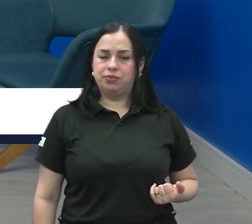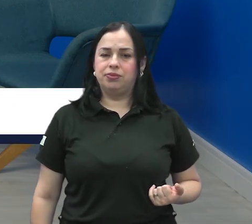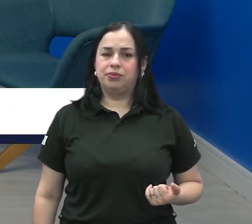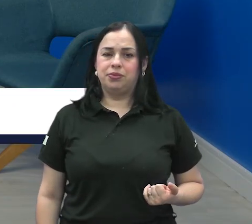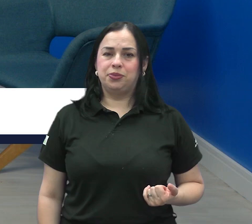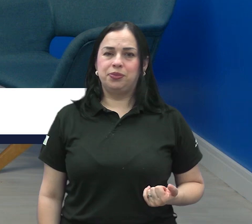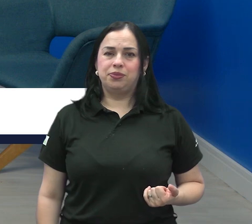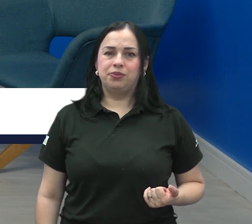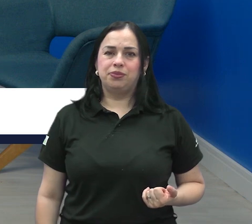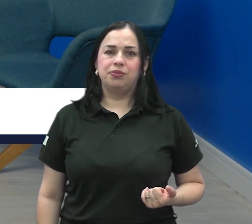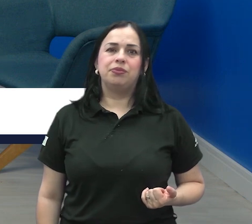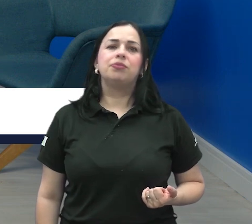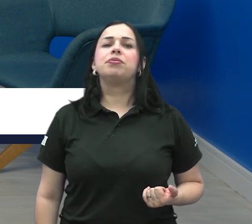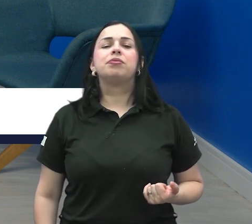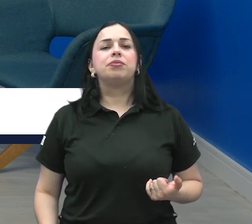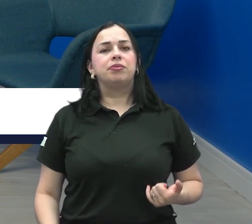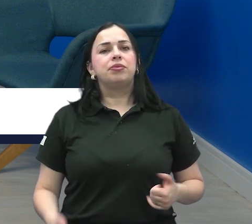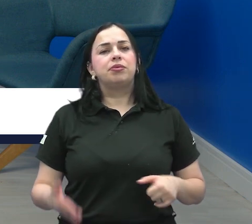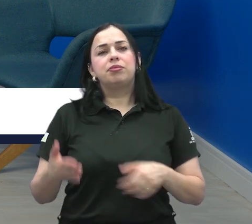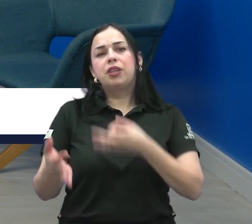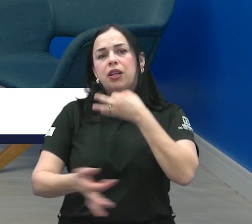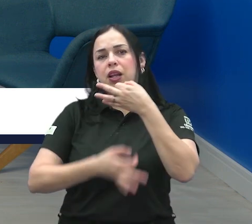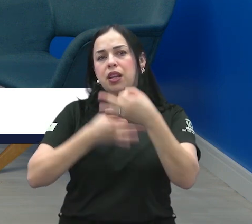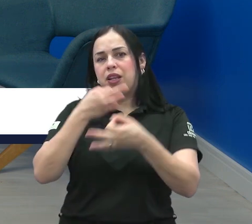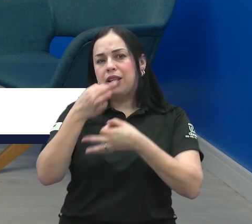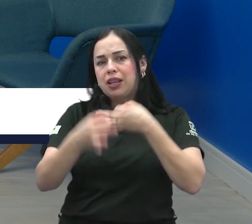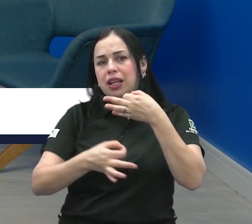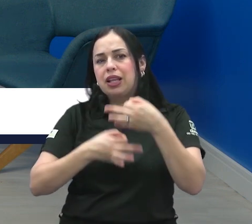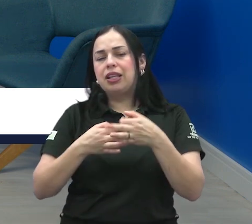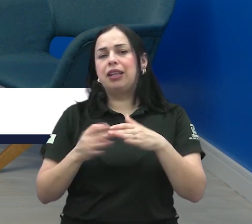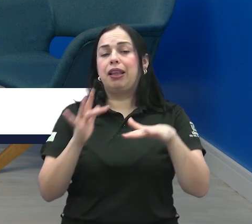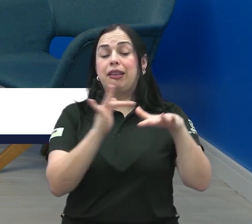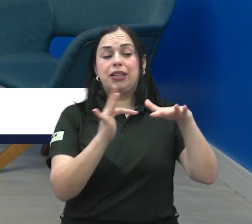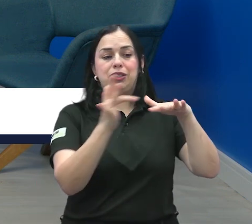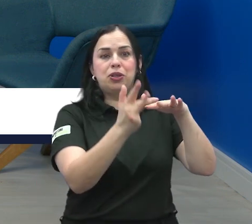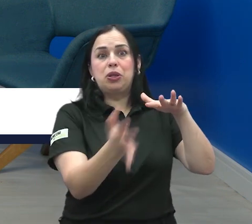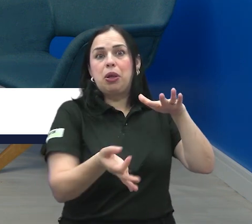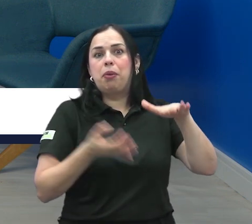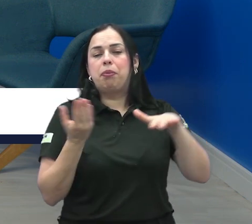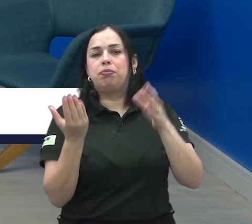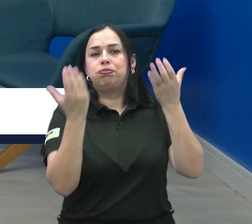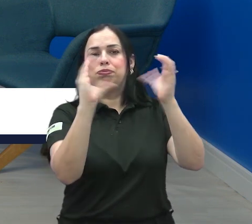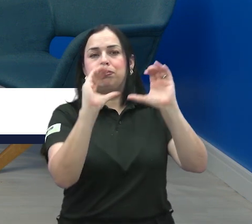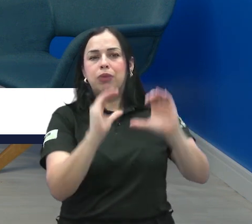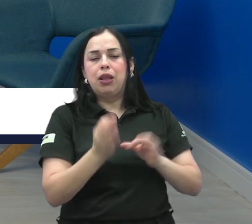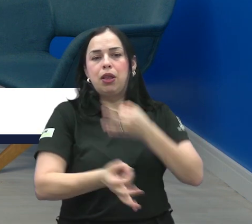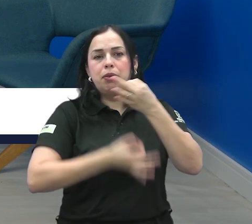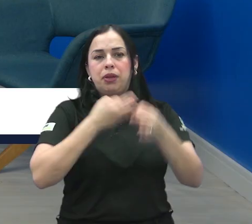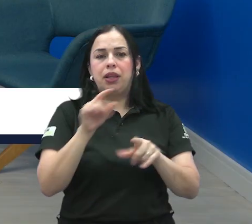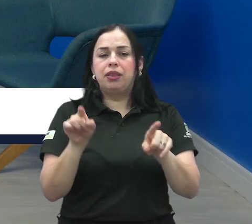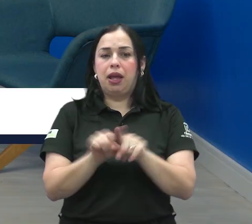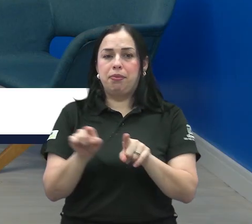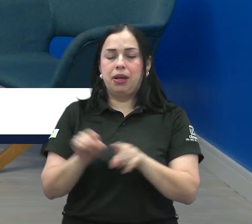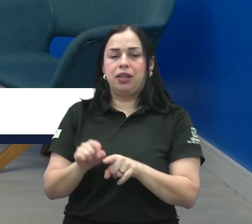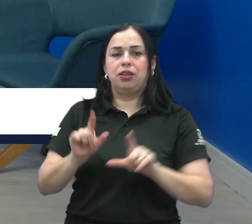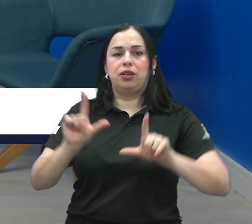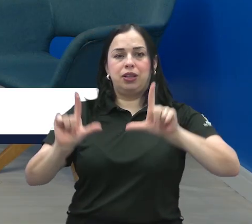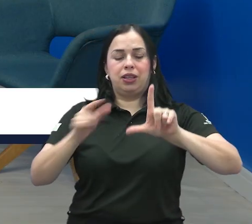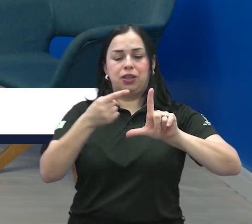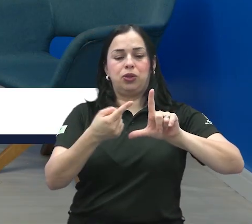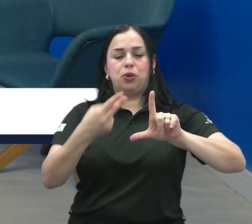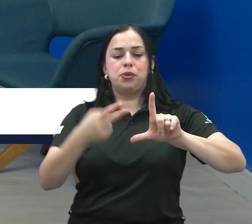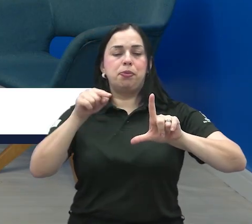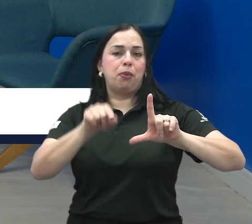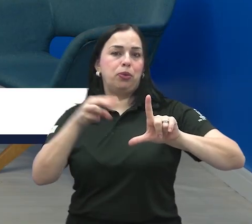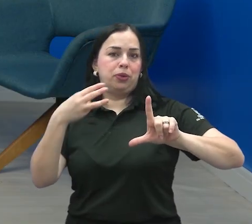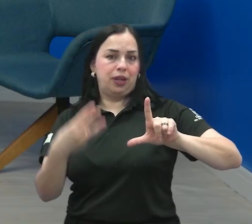canal no YouTube, TV Câmara SJC. Participe nas nossas redes sociais. Tem ainda o nosso canal aberto